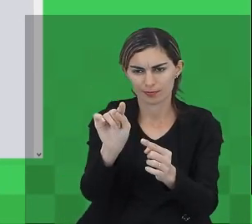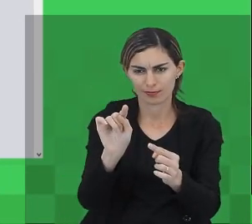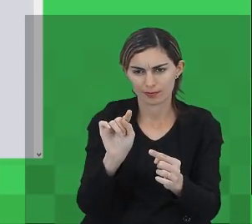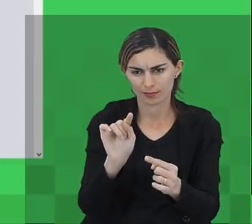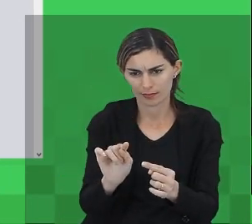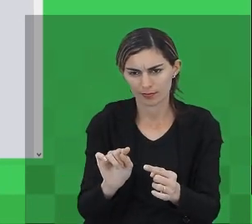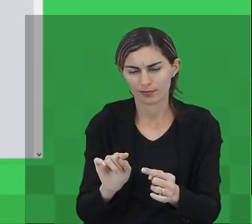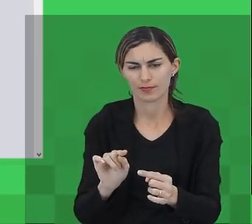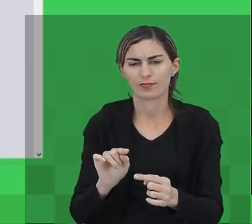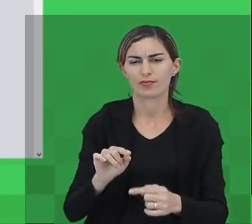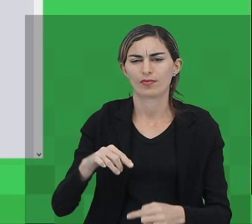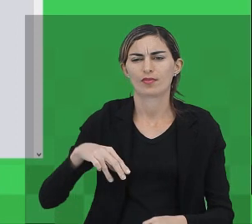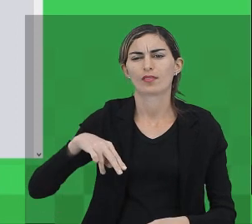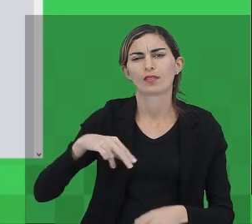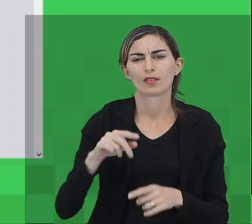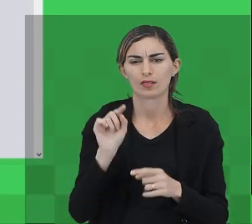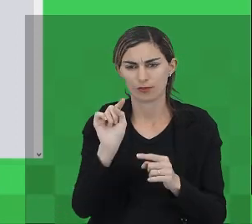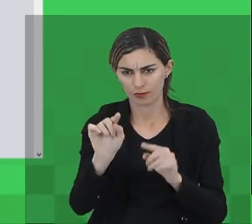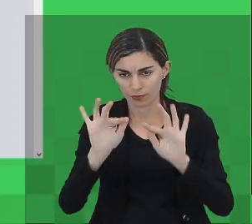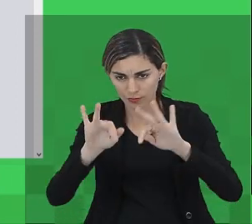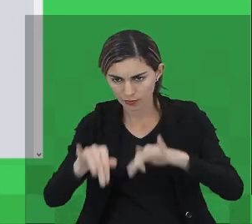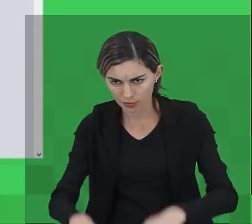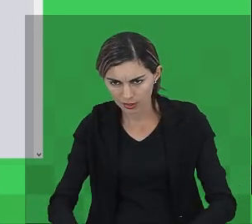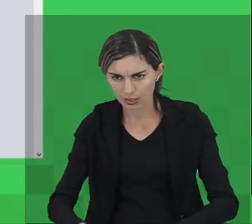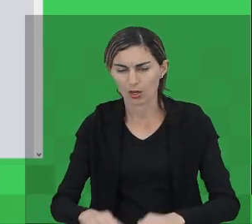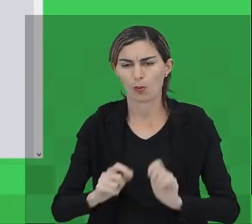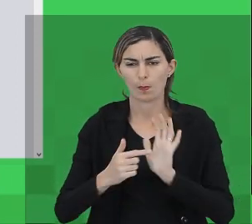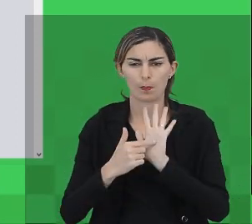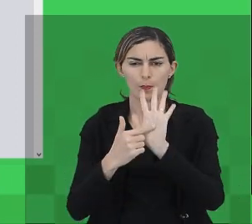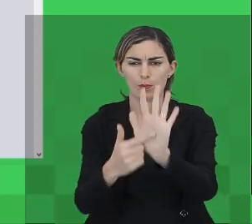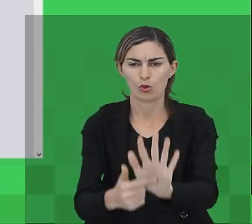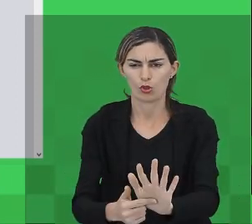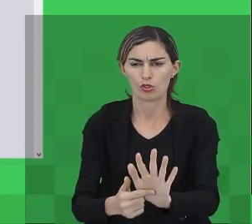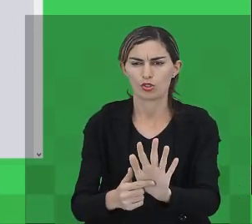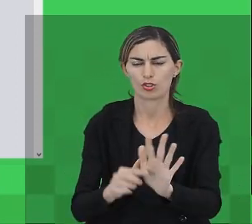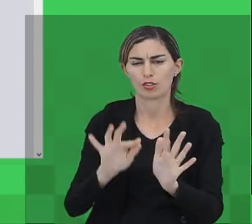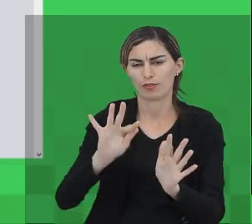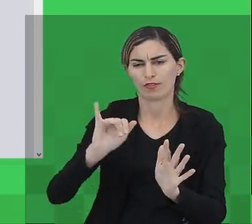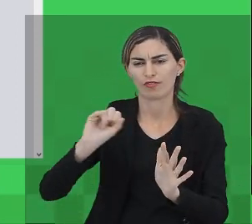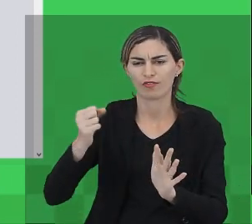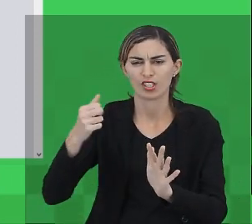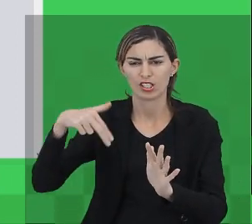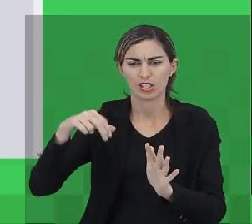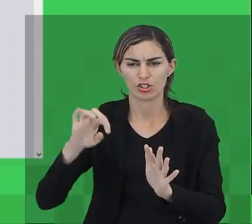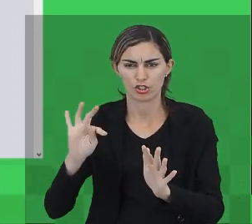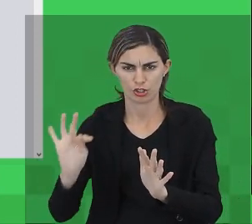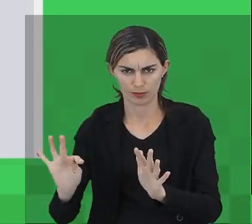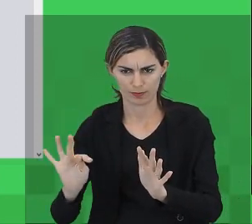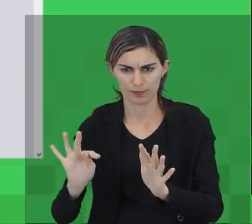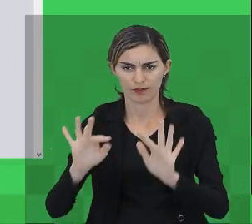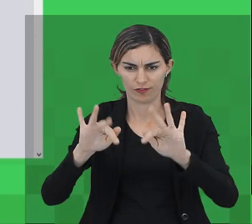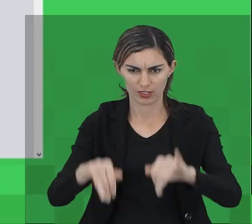telas, clicando no botão de Next. E ao final vai aparecer o botão Finish.